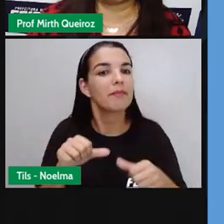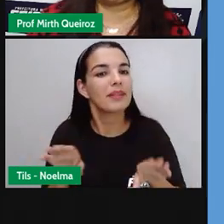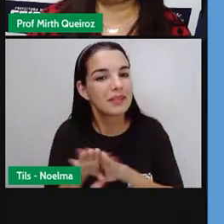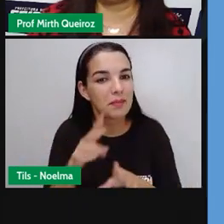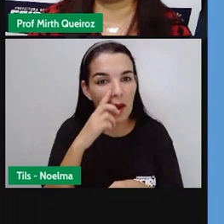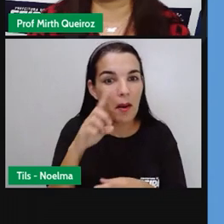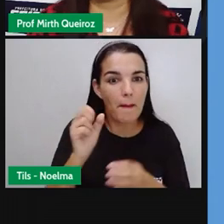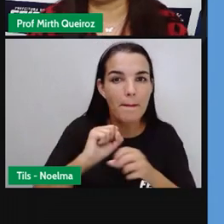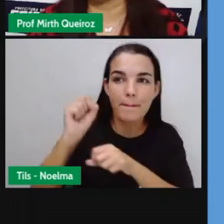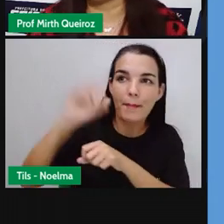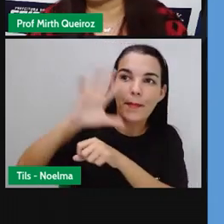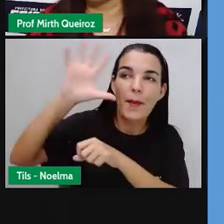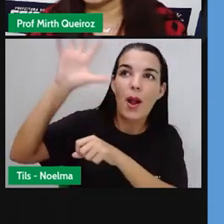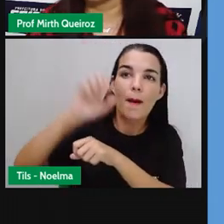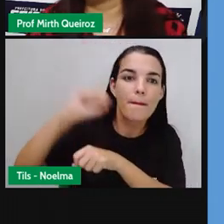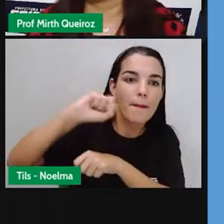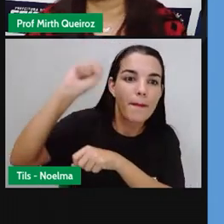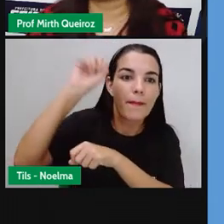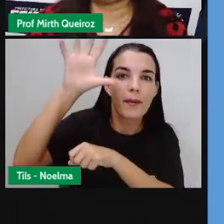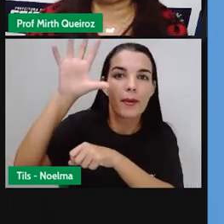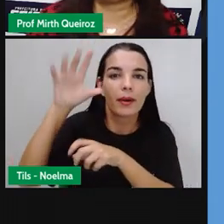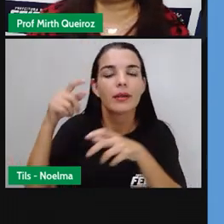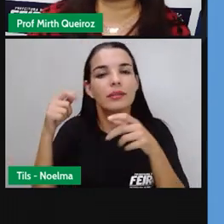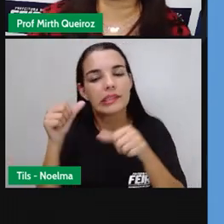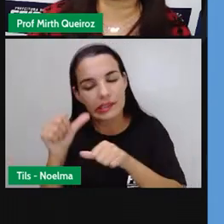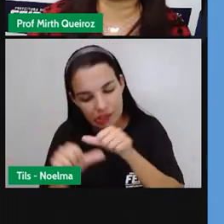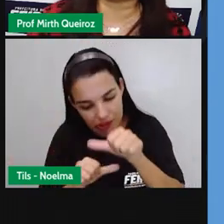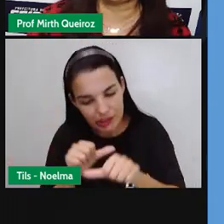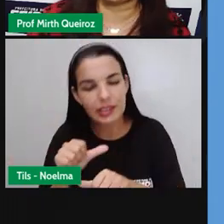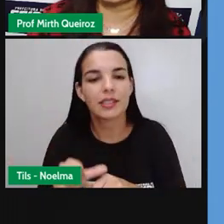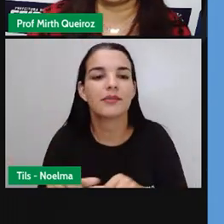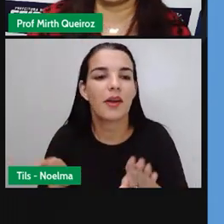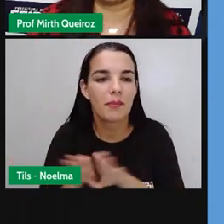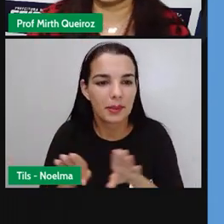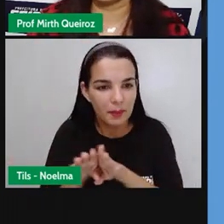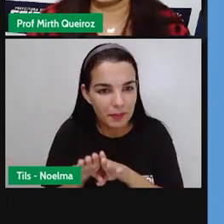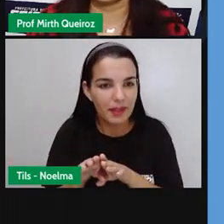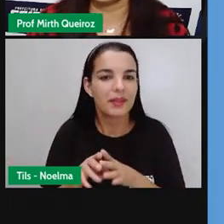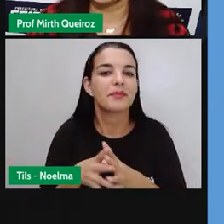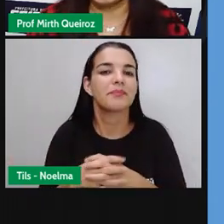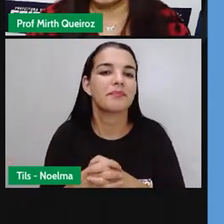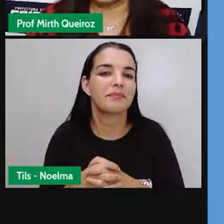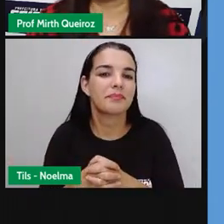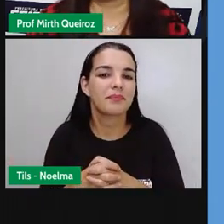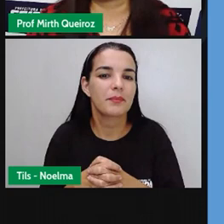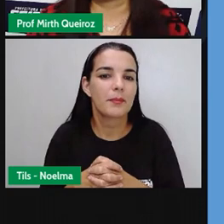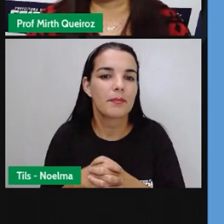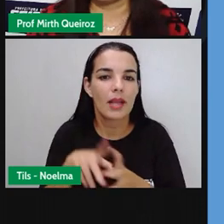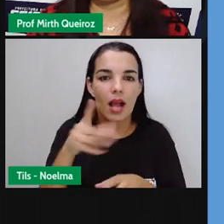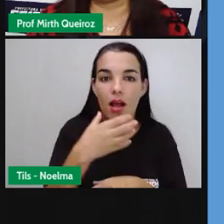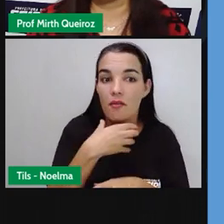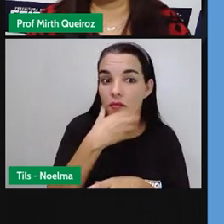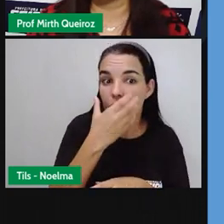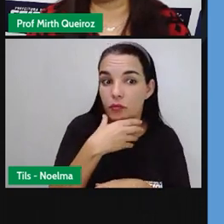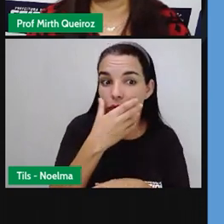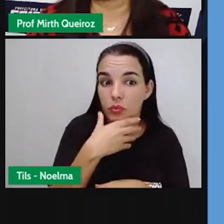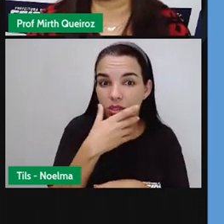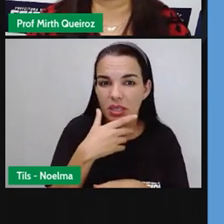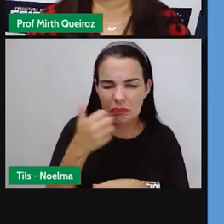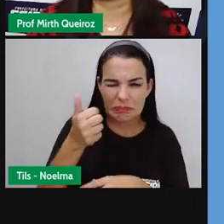fogos de artifício, né? Os fogos são queimados, então se forma uma nova substância. Que é a chama aí, por exemplo. A fruta